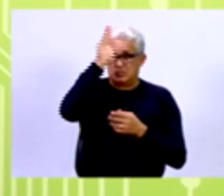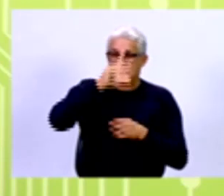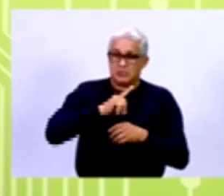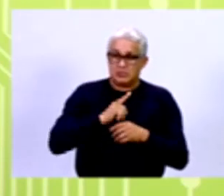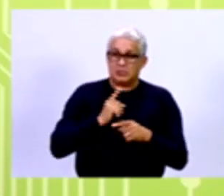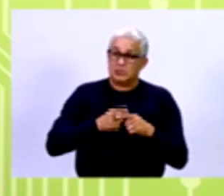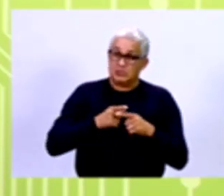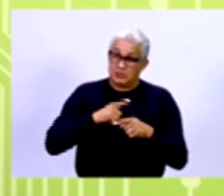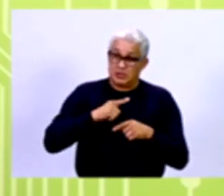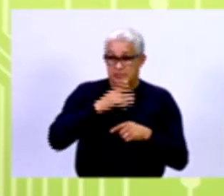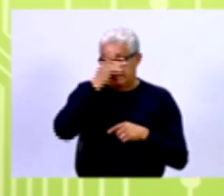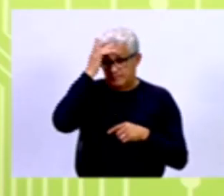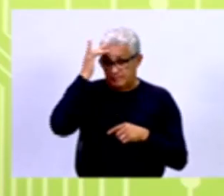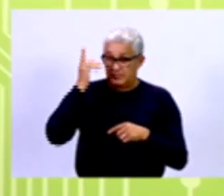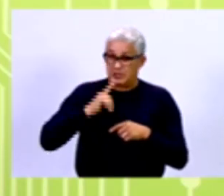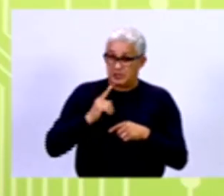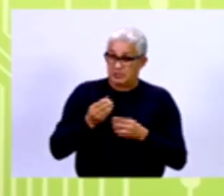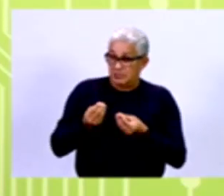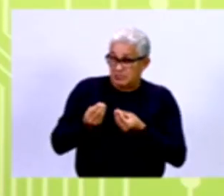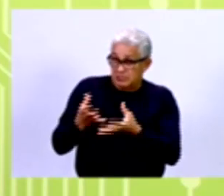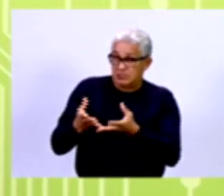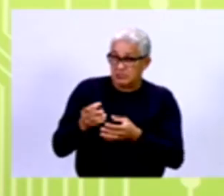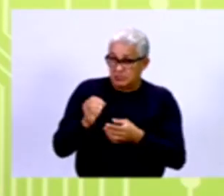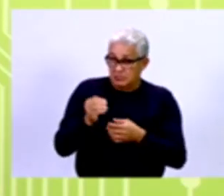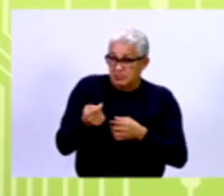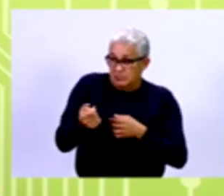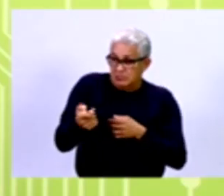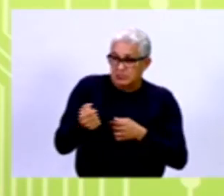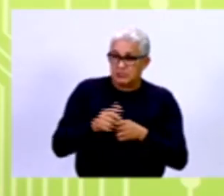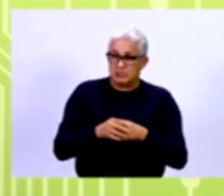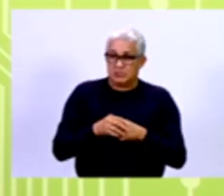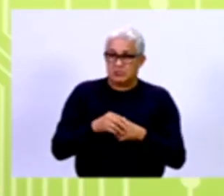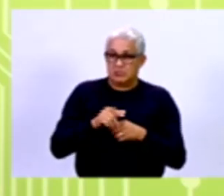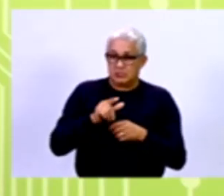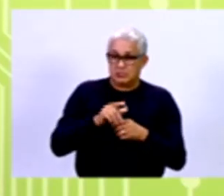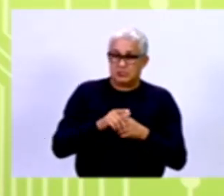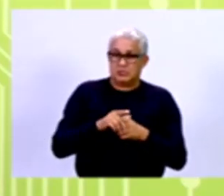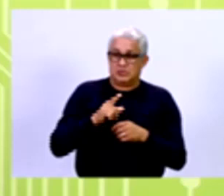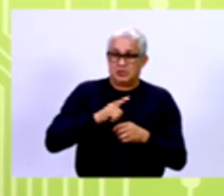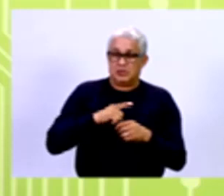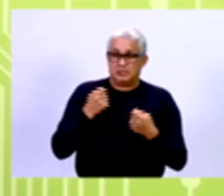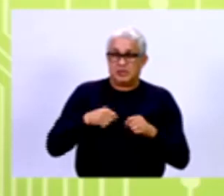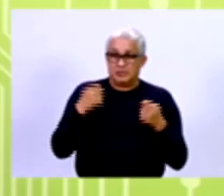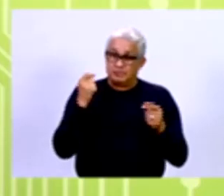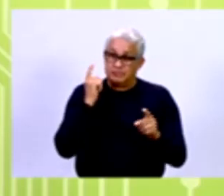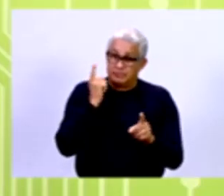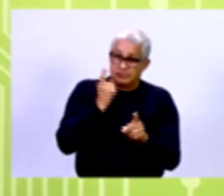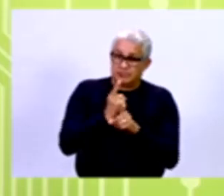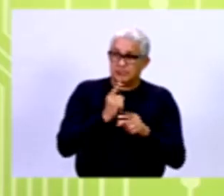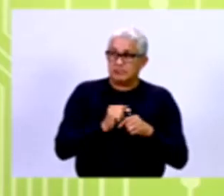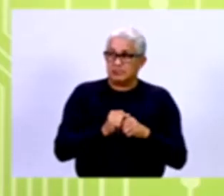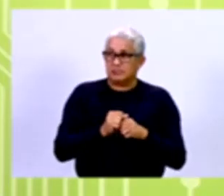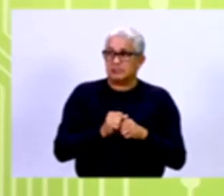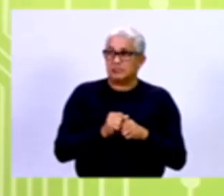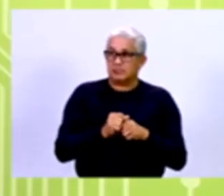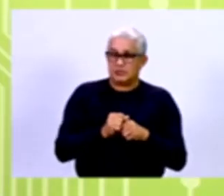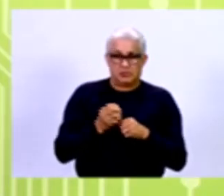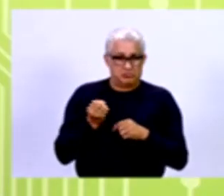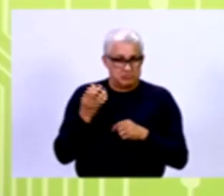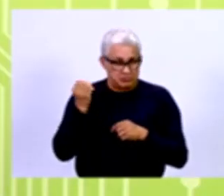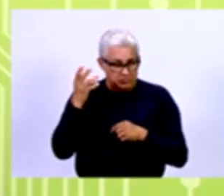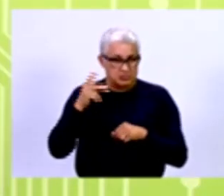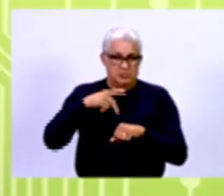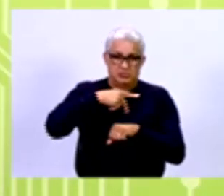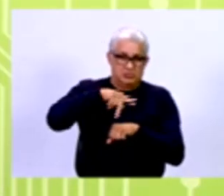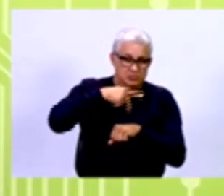Porque tem alguém que oferta, e aí você, atuando como demandante, precisa encontrar acesso até para viajar para o